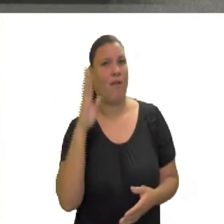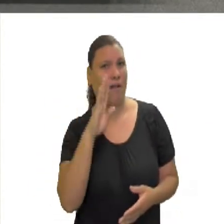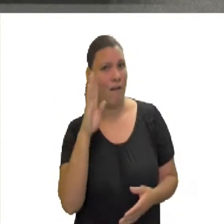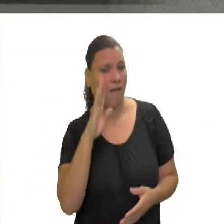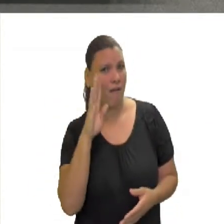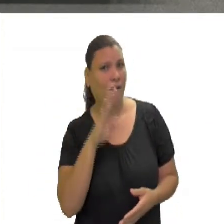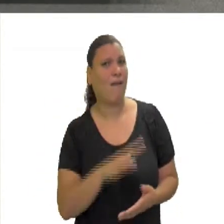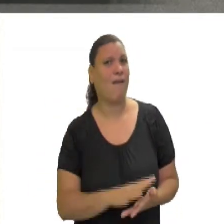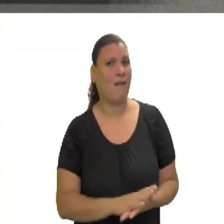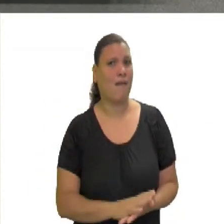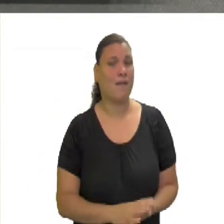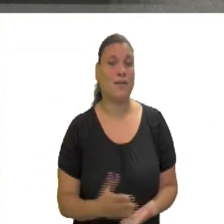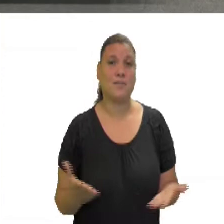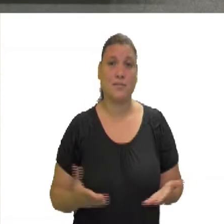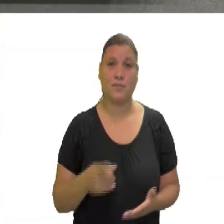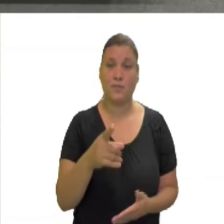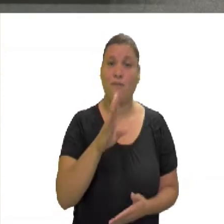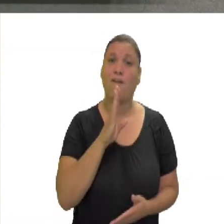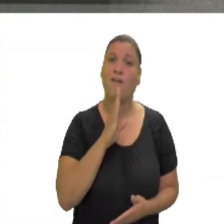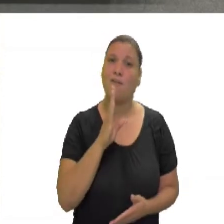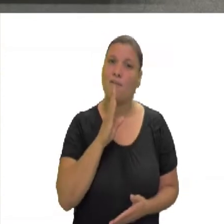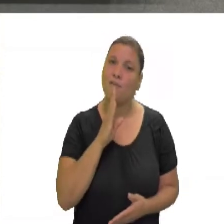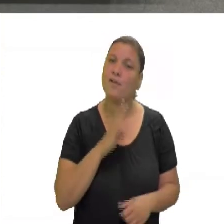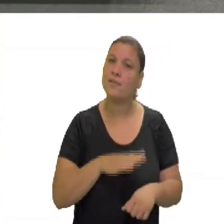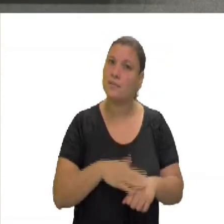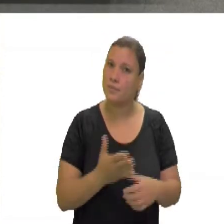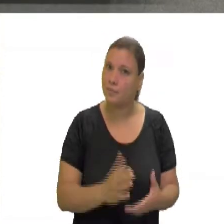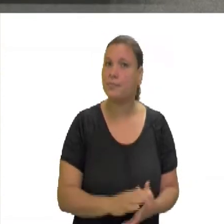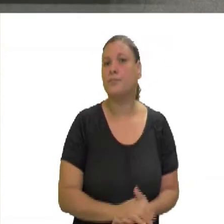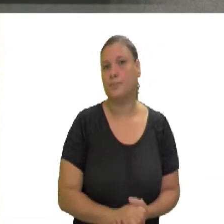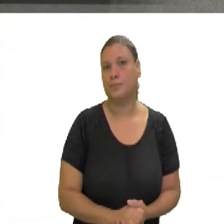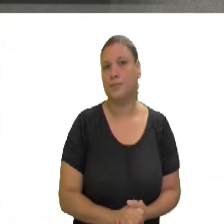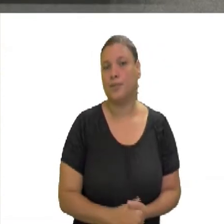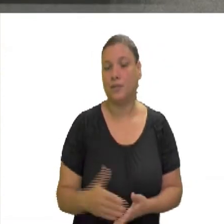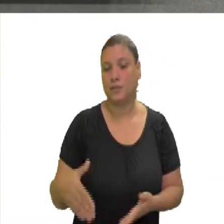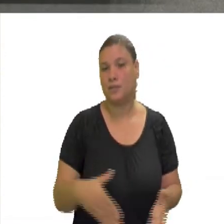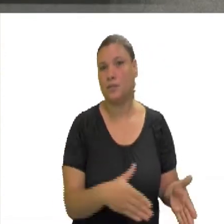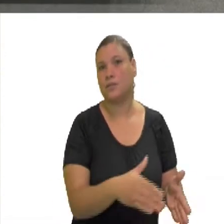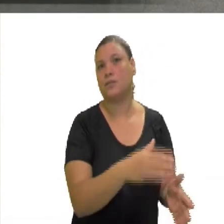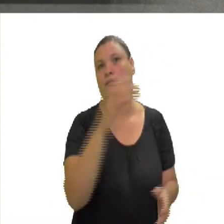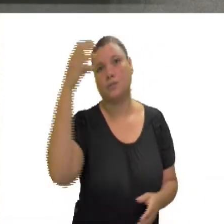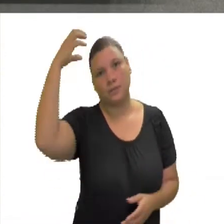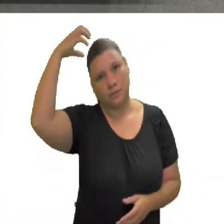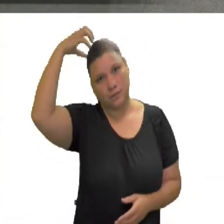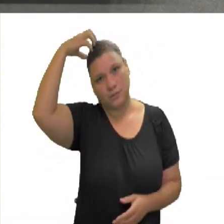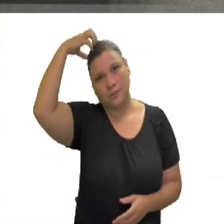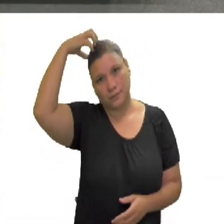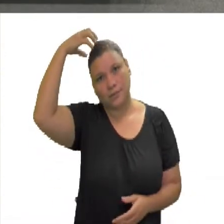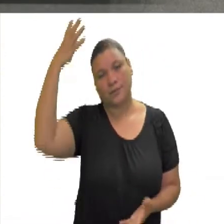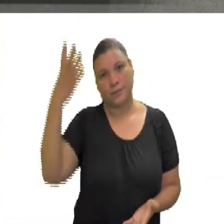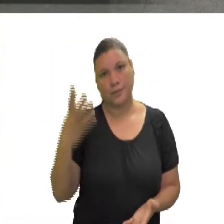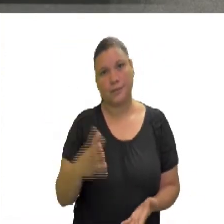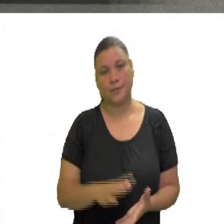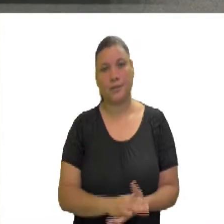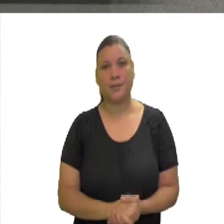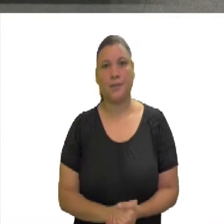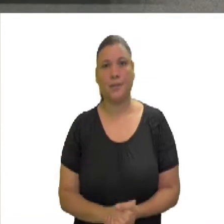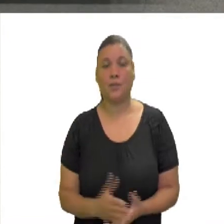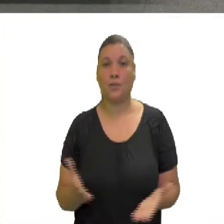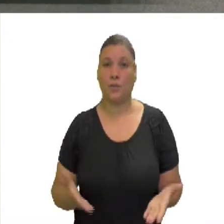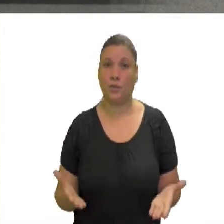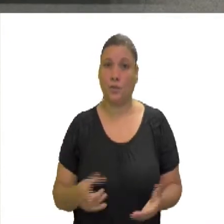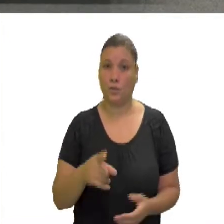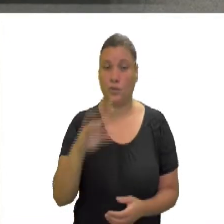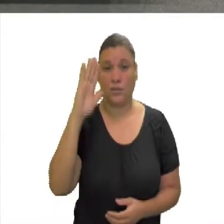já que a gente falou nas últimas aulas sobre mineração, então agora a gente vai falar do transporte dessa mineração. Então o